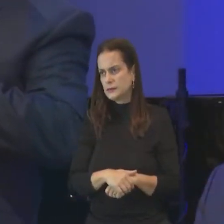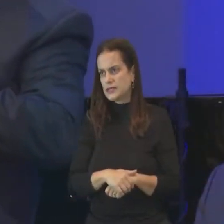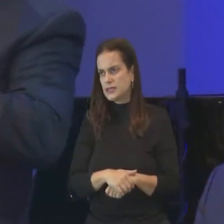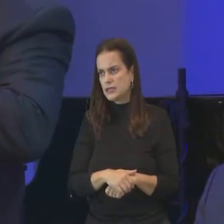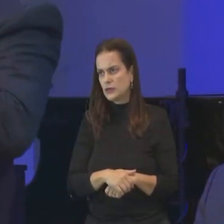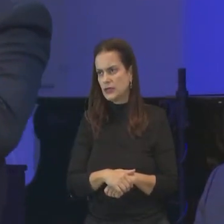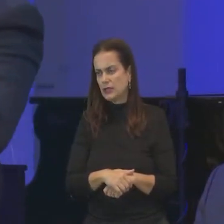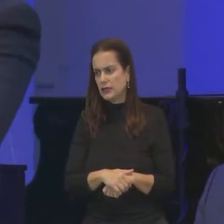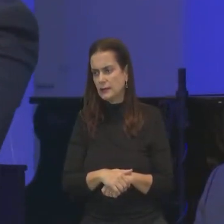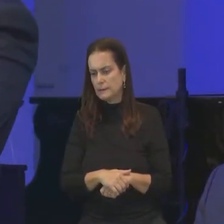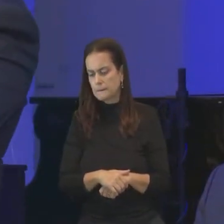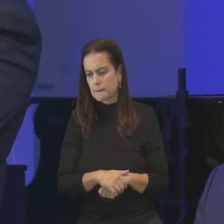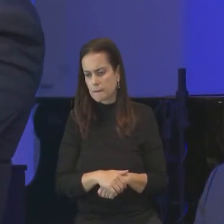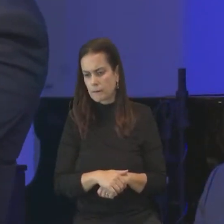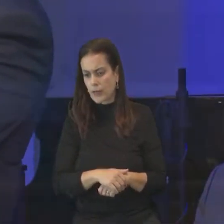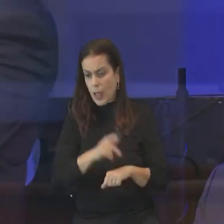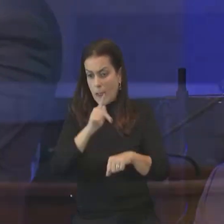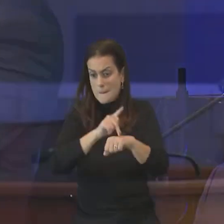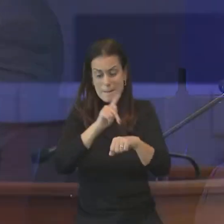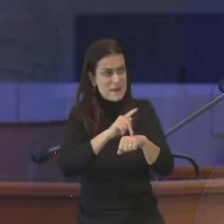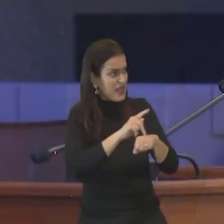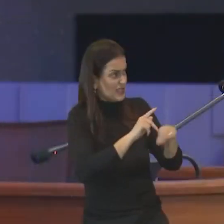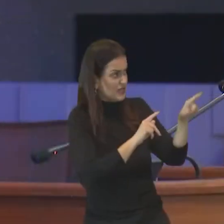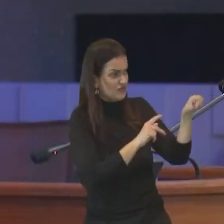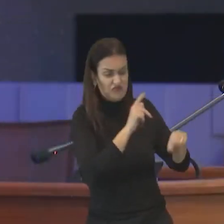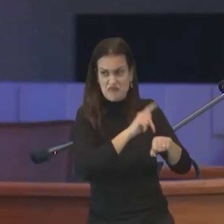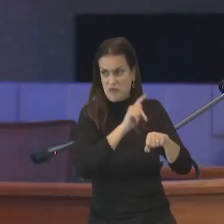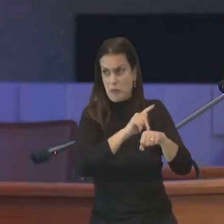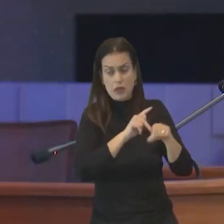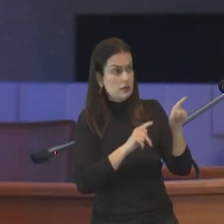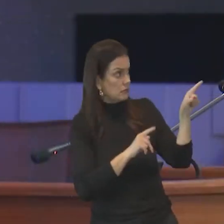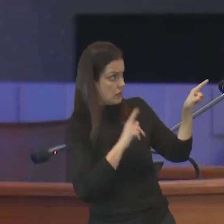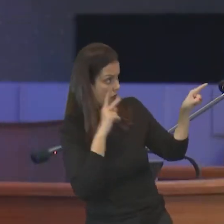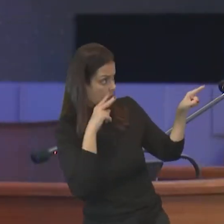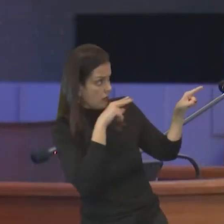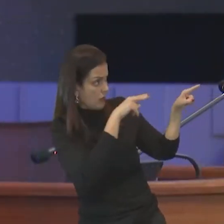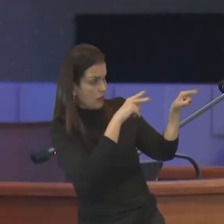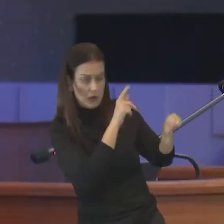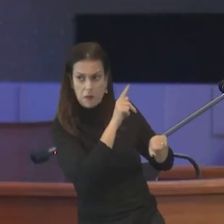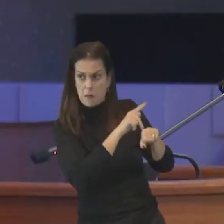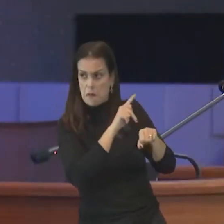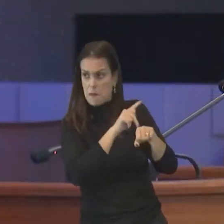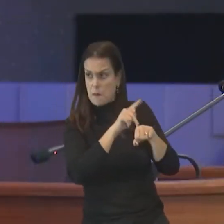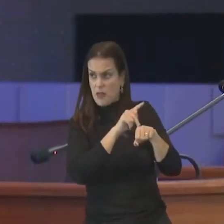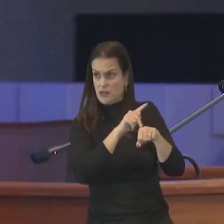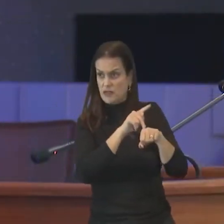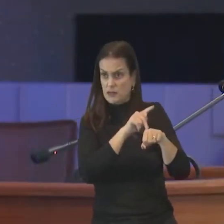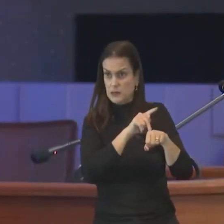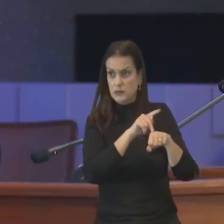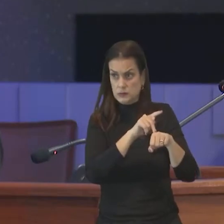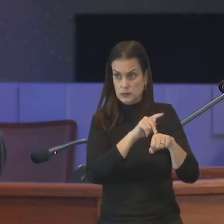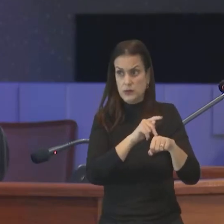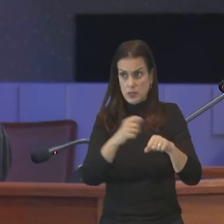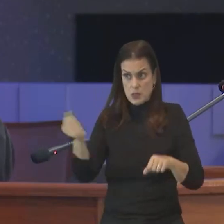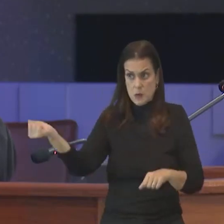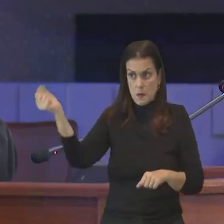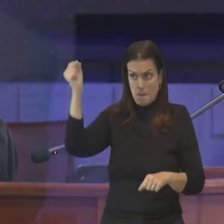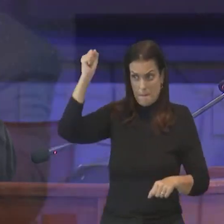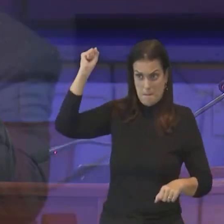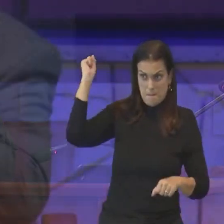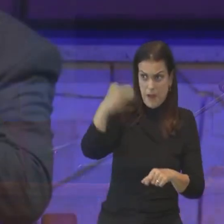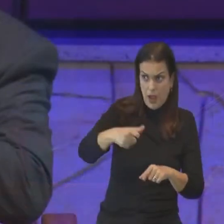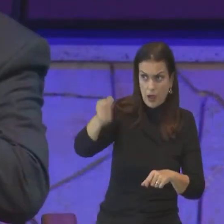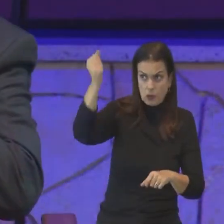uma pedra como esta pode fazer um estrago na vida de uma pessoa. É impressionante que uma pedra como esta, seja ela